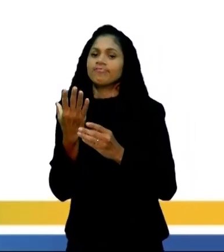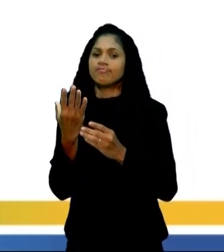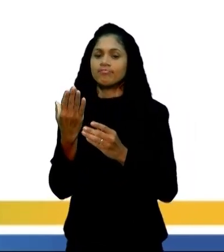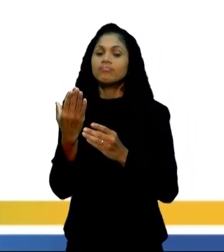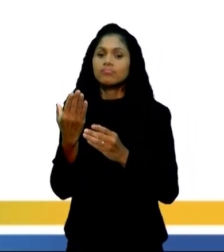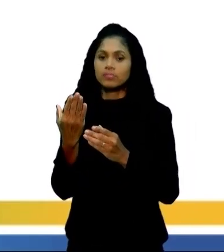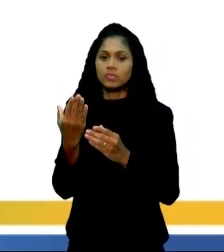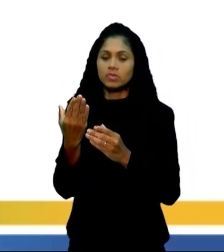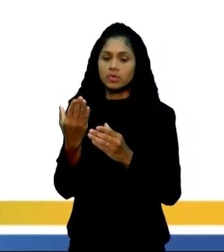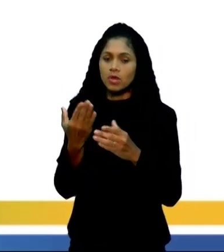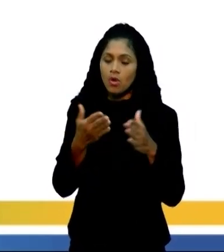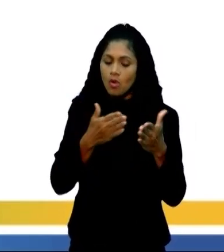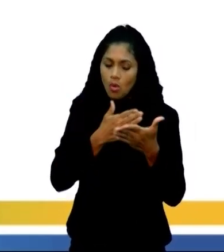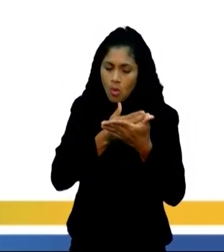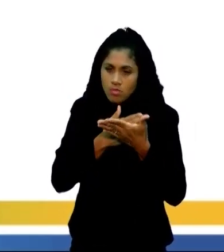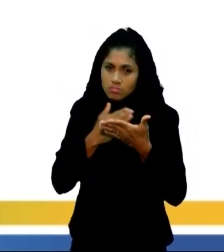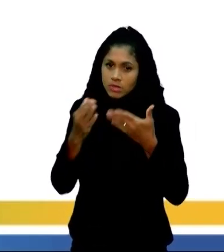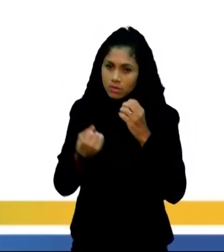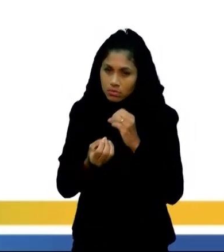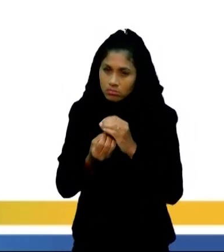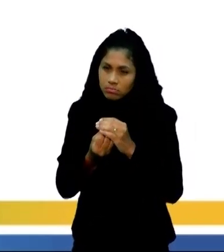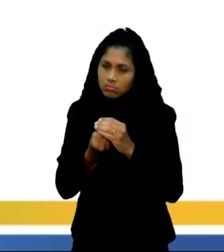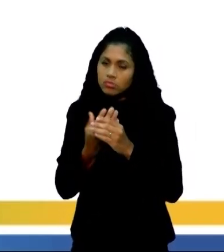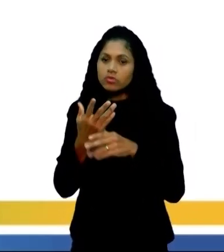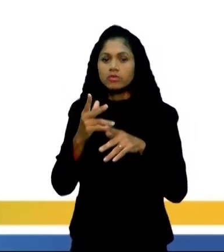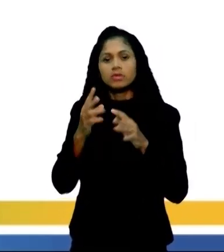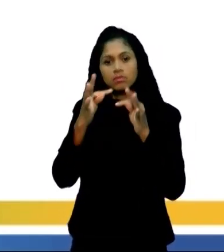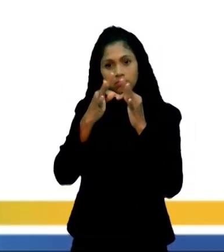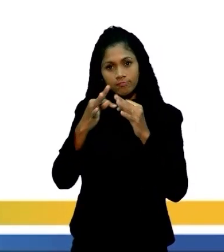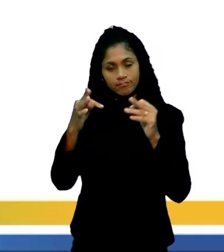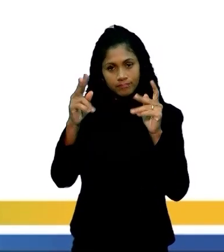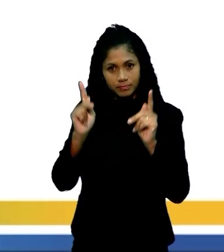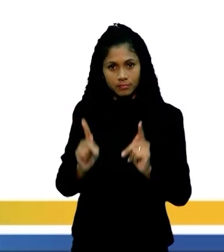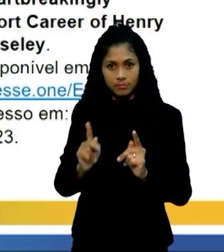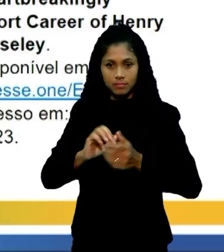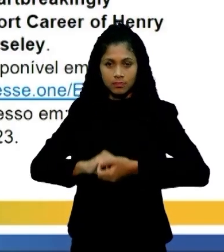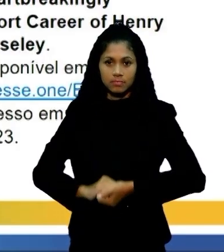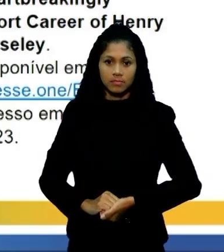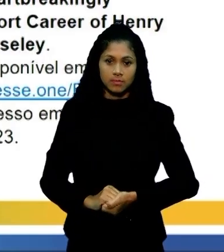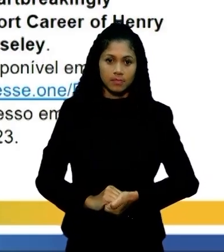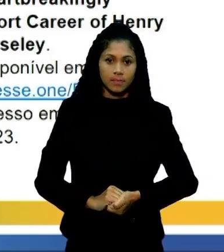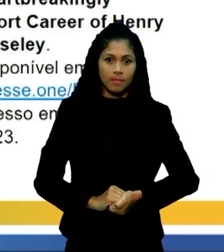forma, né, de melhor organização da tabela, certo?